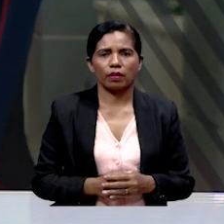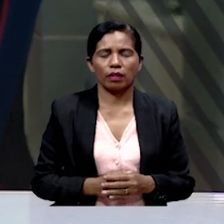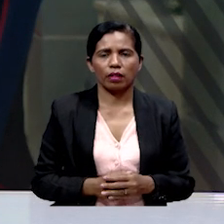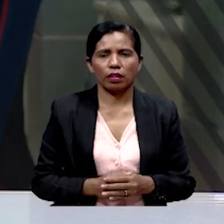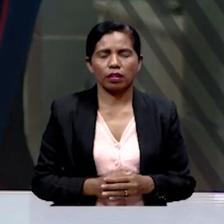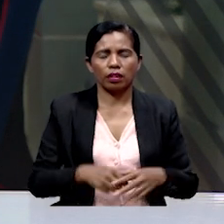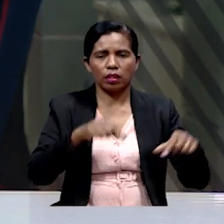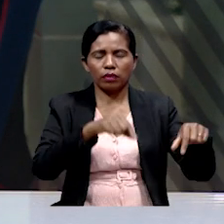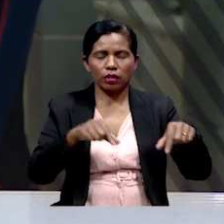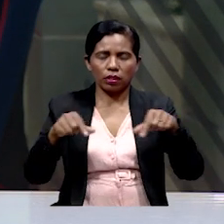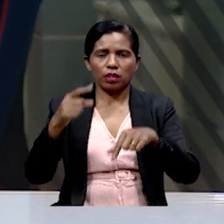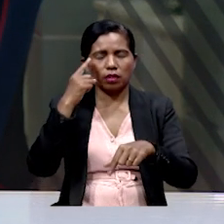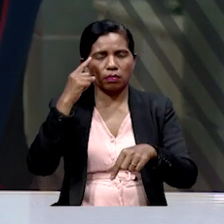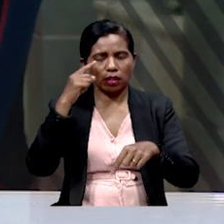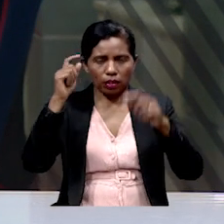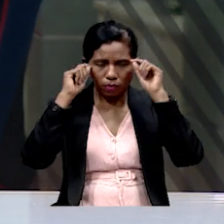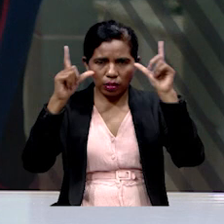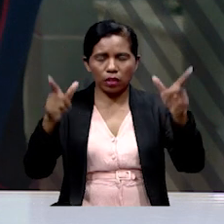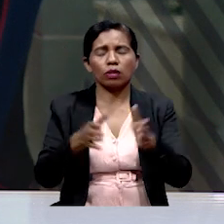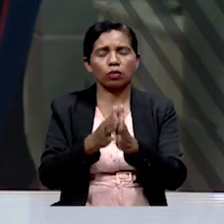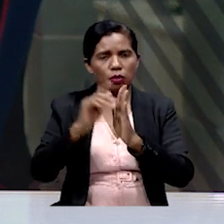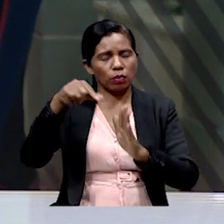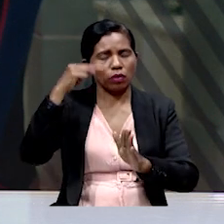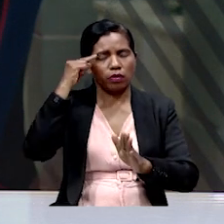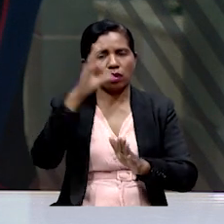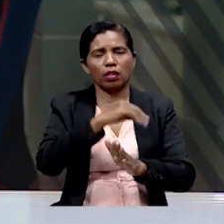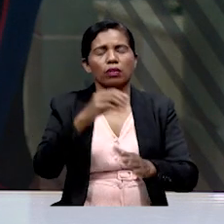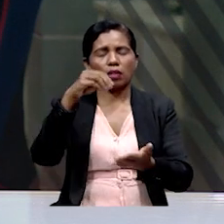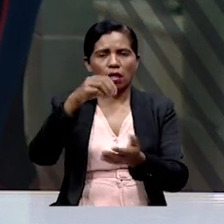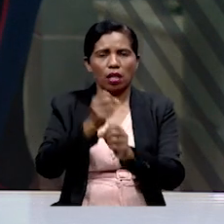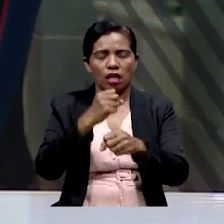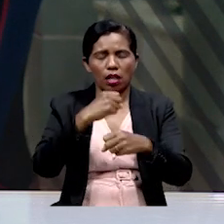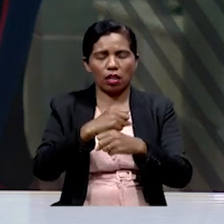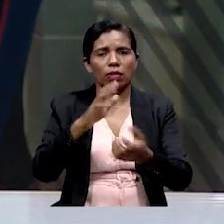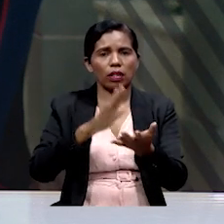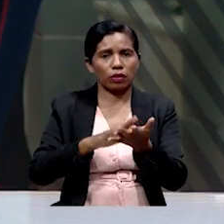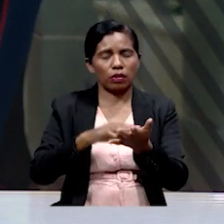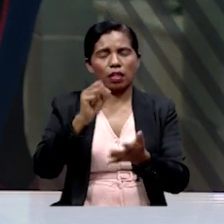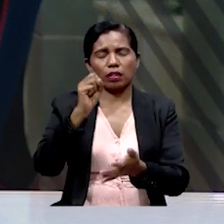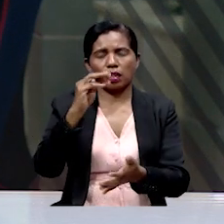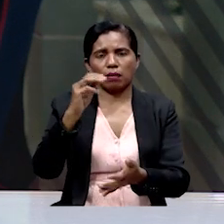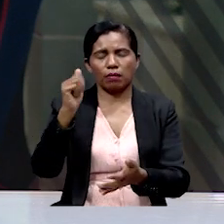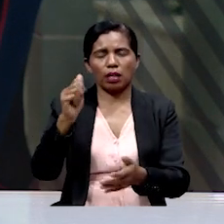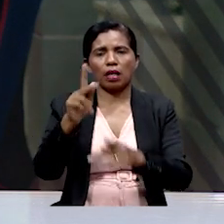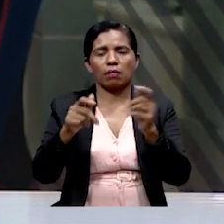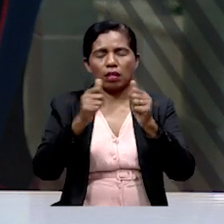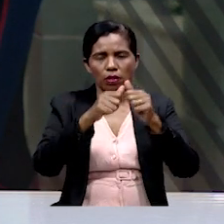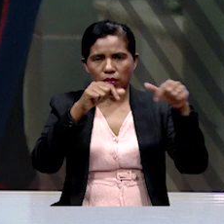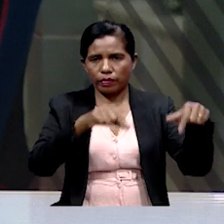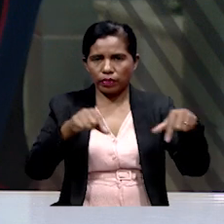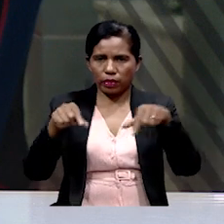União de Eficiência Matan Timor-Leste, o seu governo, autoestabelece a escola ensino secundário recorrente, Baema